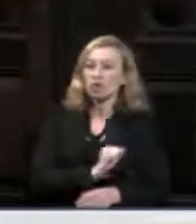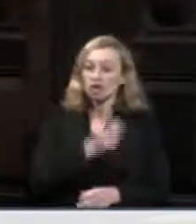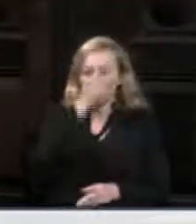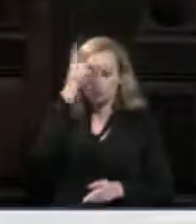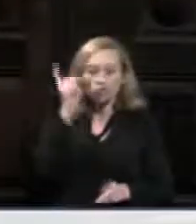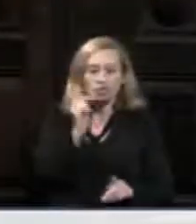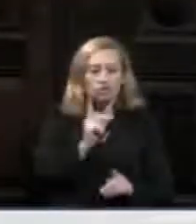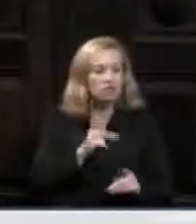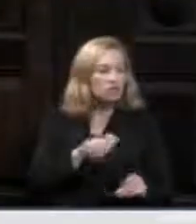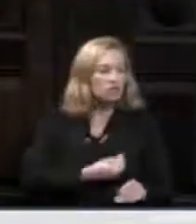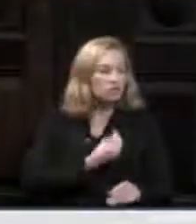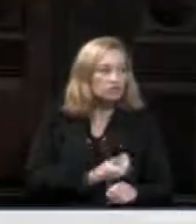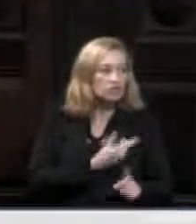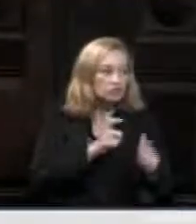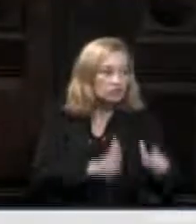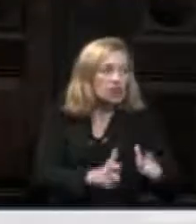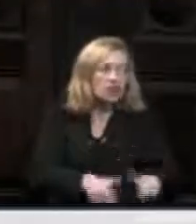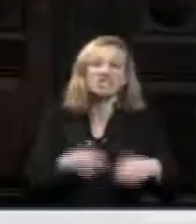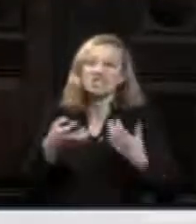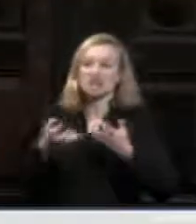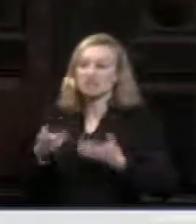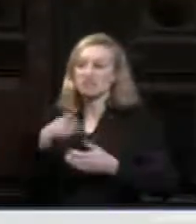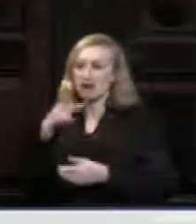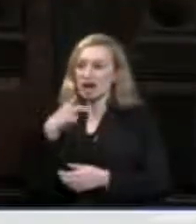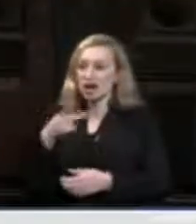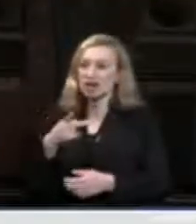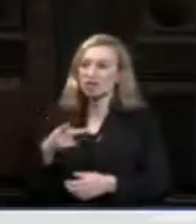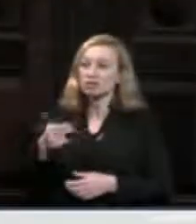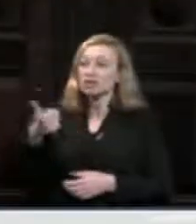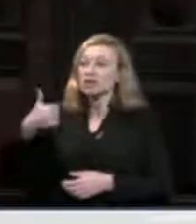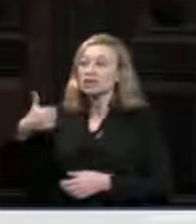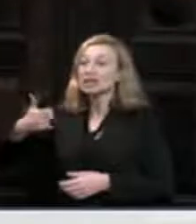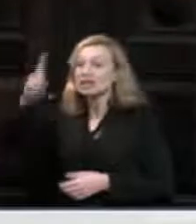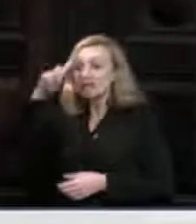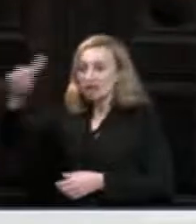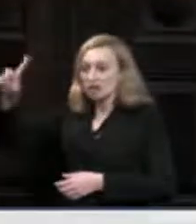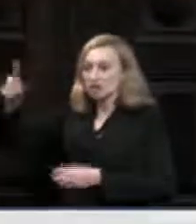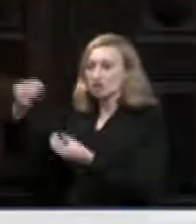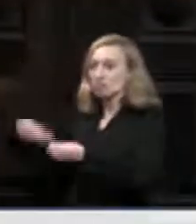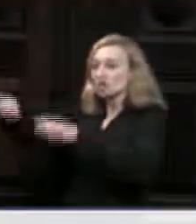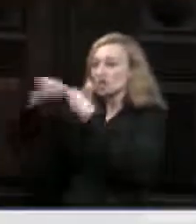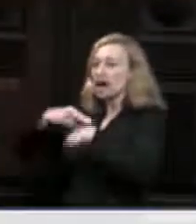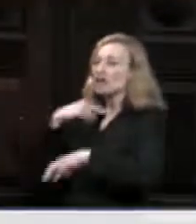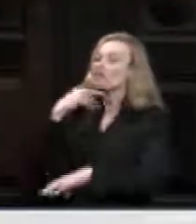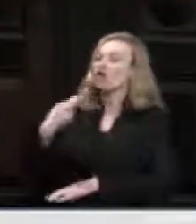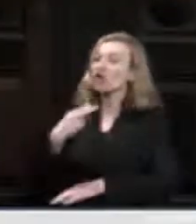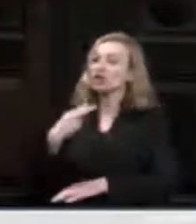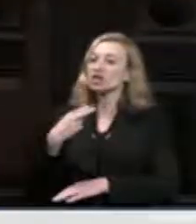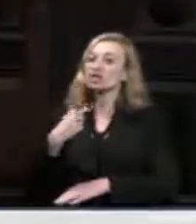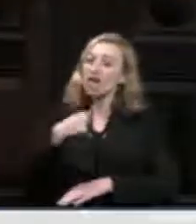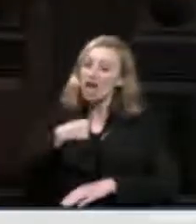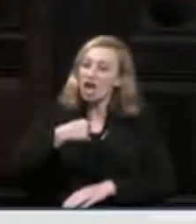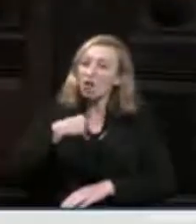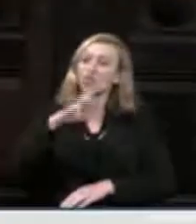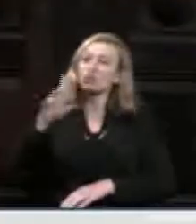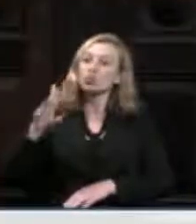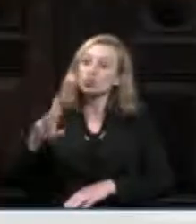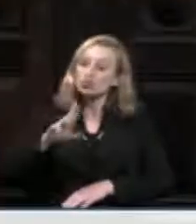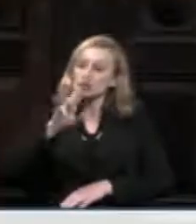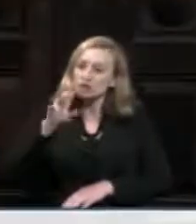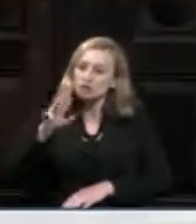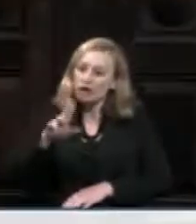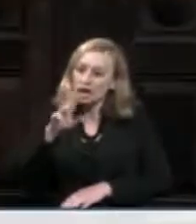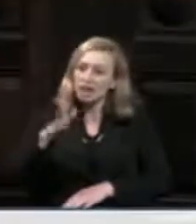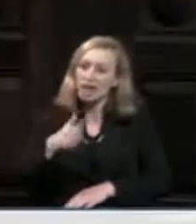moradores. E quero dizer que enquanto Deus me der voz, eu usarei essa voz. Enquanto